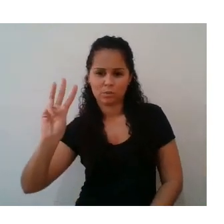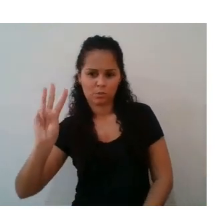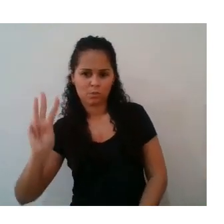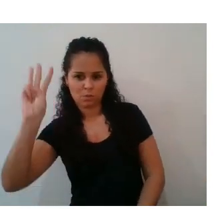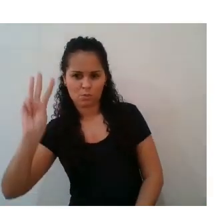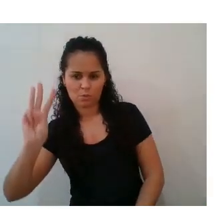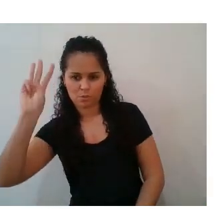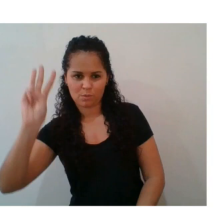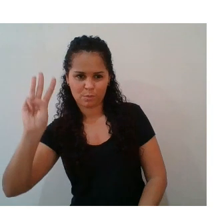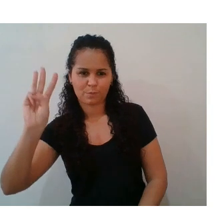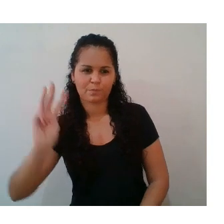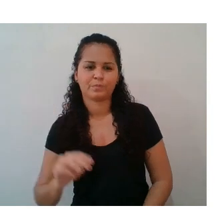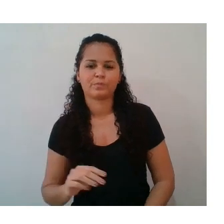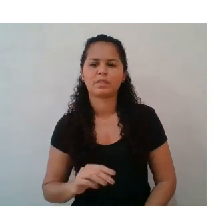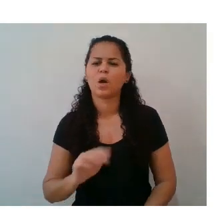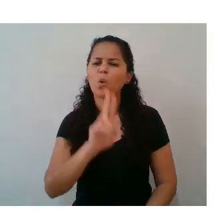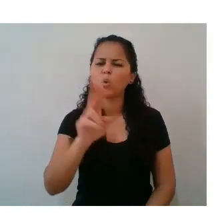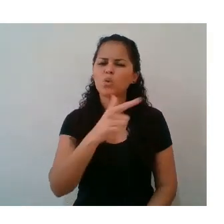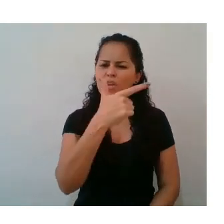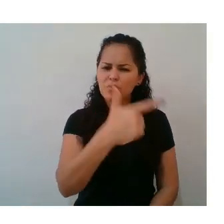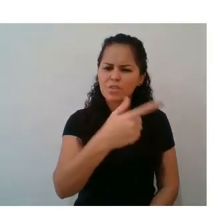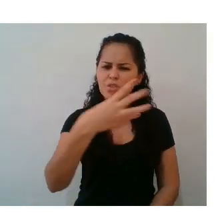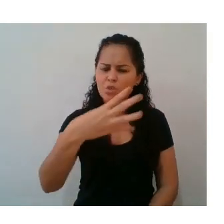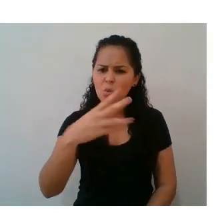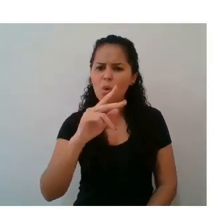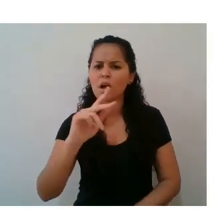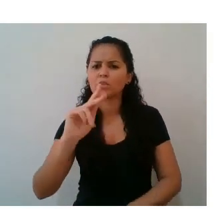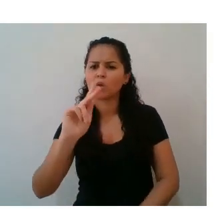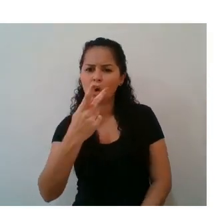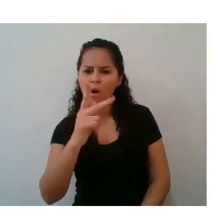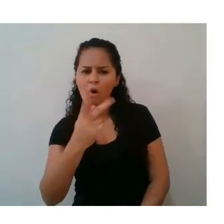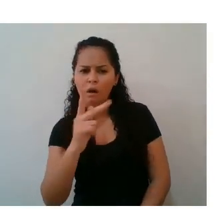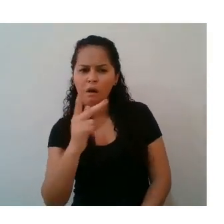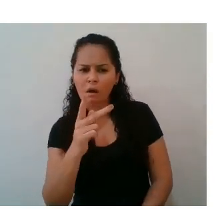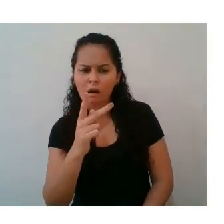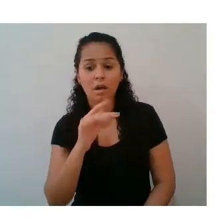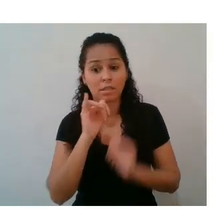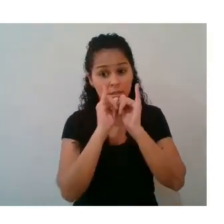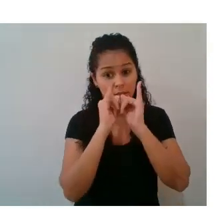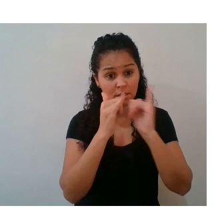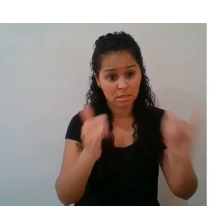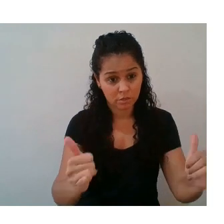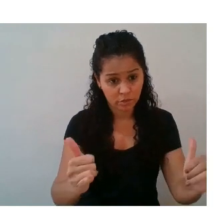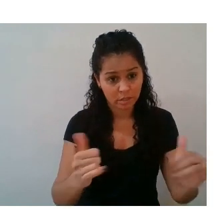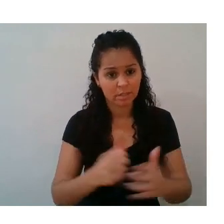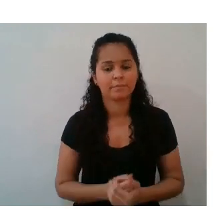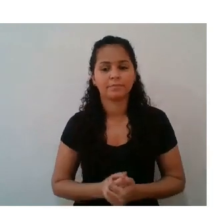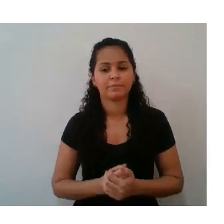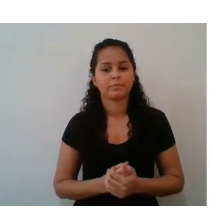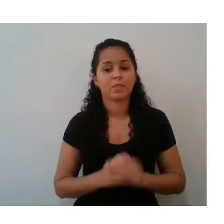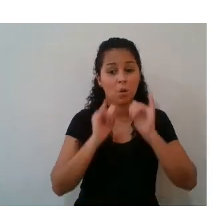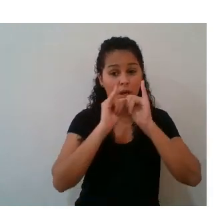E aqui eu coloquei o seguinte, temos um consumo de 24 horas em um dia. Então, a energia é potência vezes tempo, como a